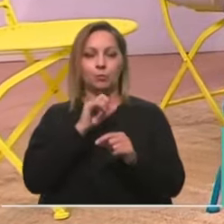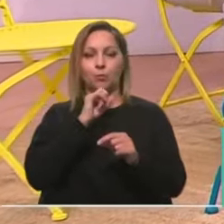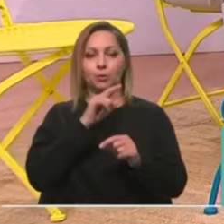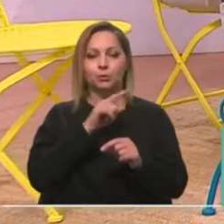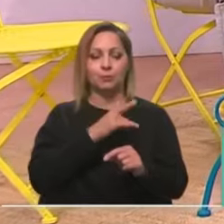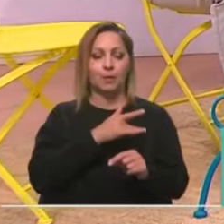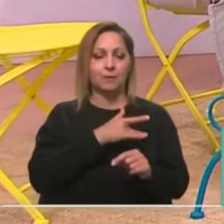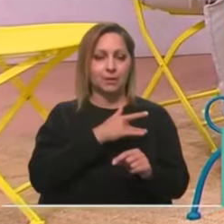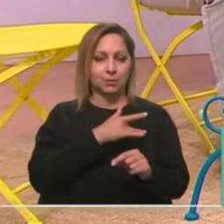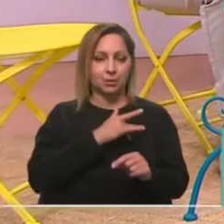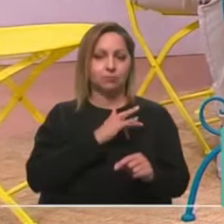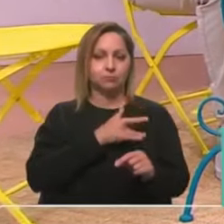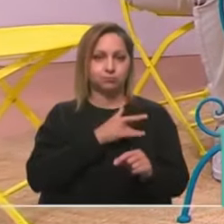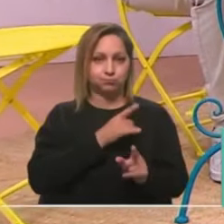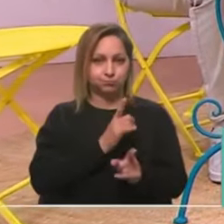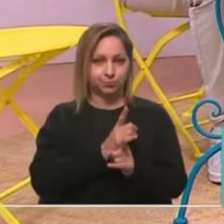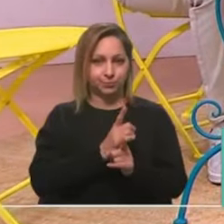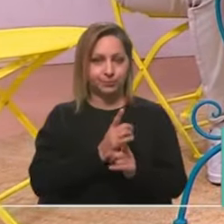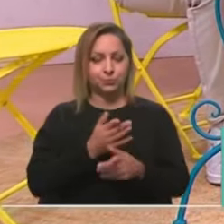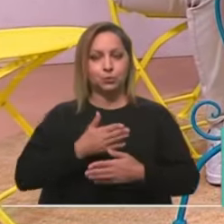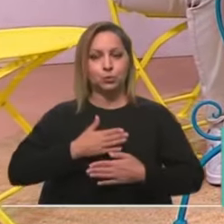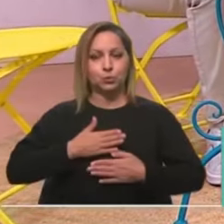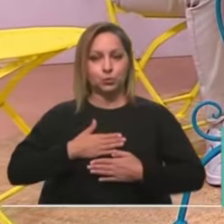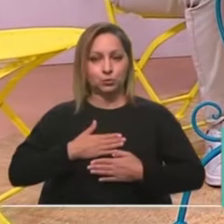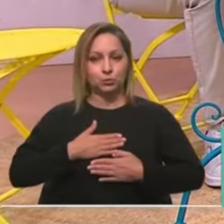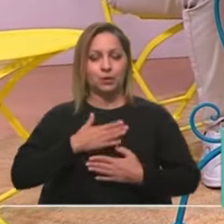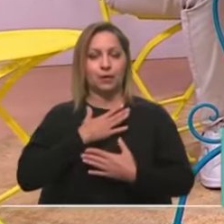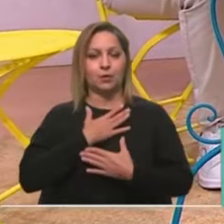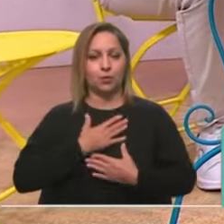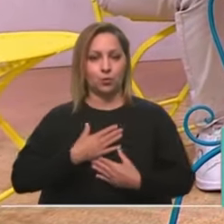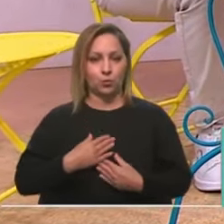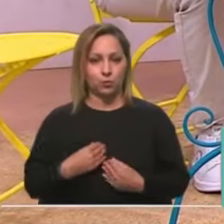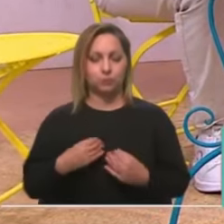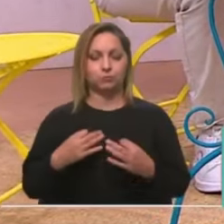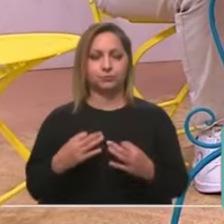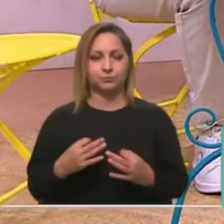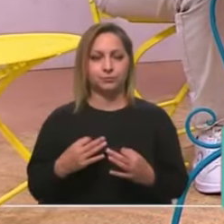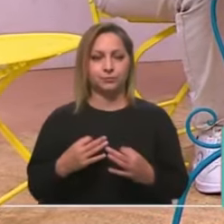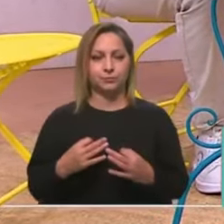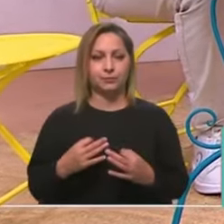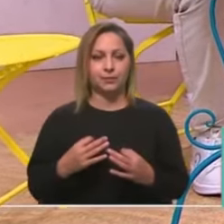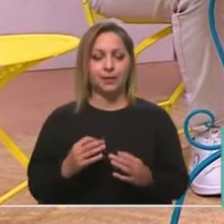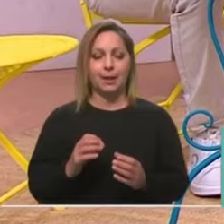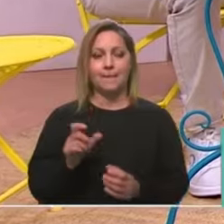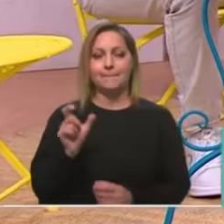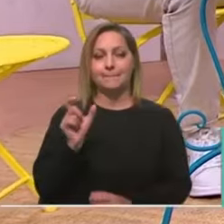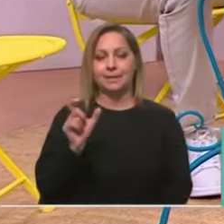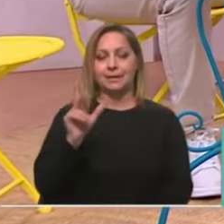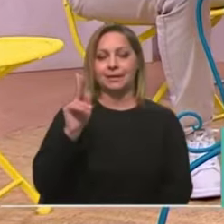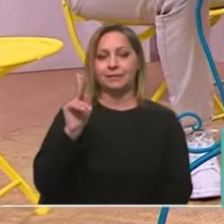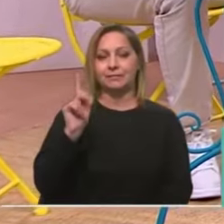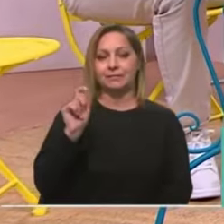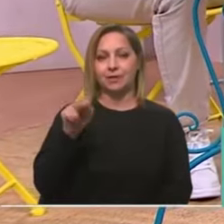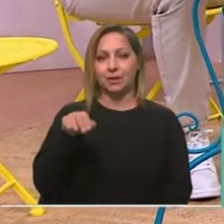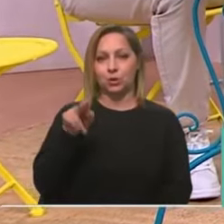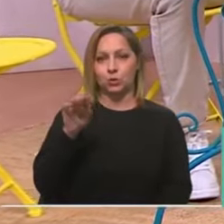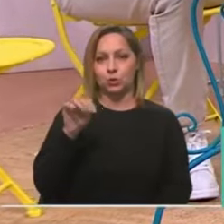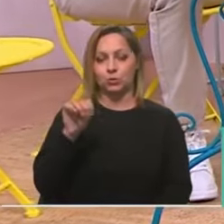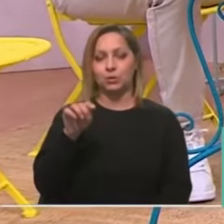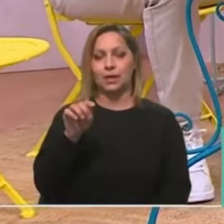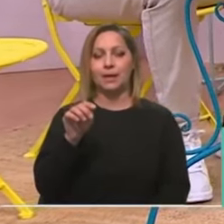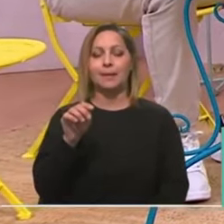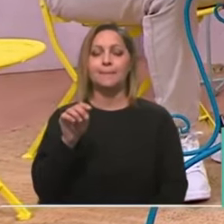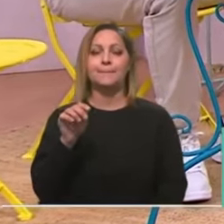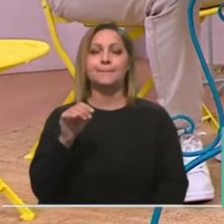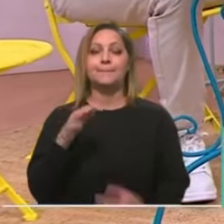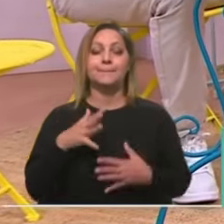paixão romântica com uma pessoa. No fundo, aquilo que nos dá prazer, que nos faz feliz. Até porque Vênus, a palavra dele é também prazeres. E